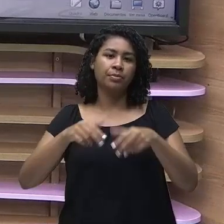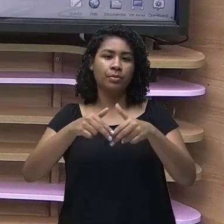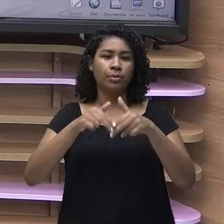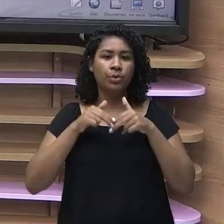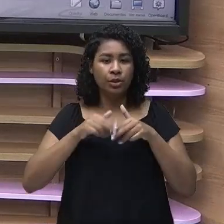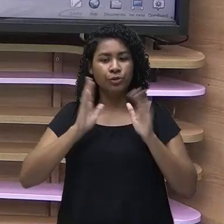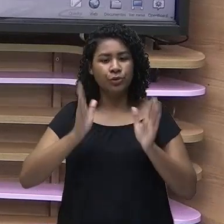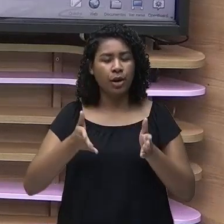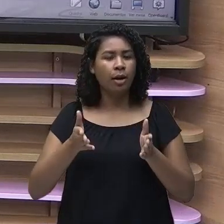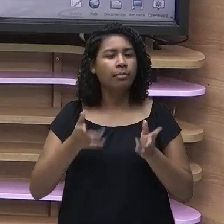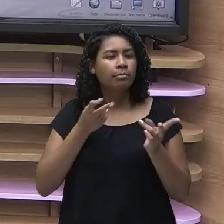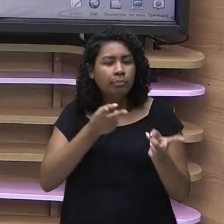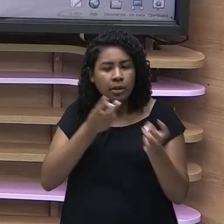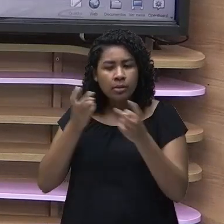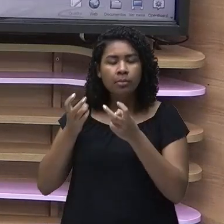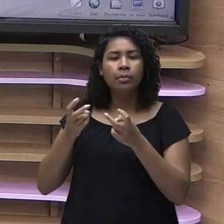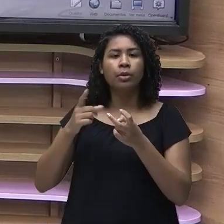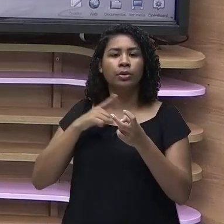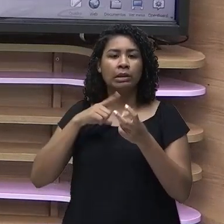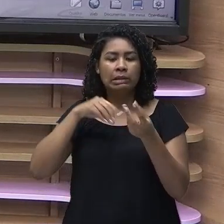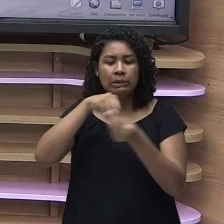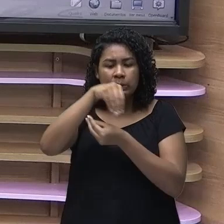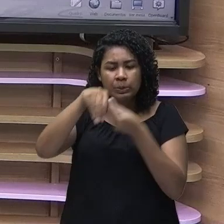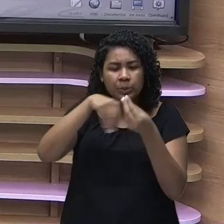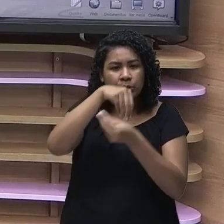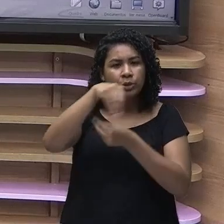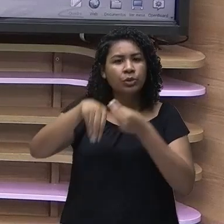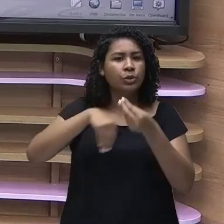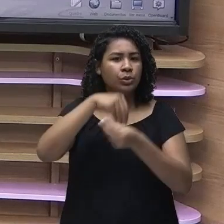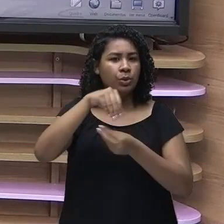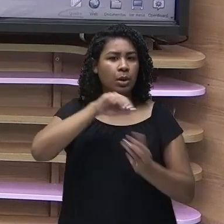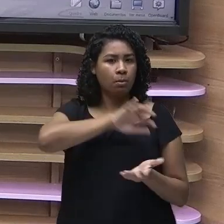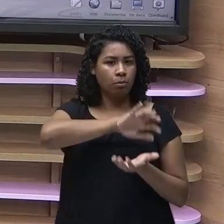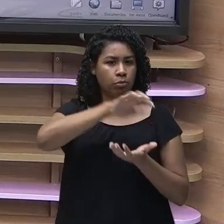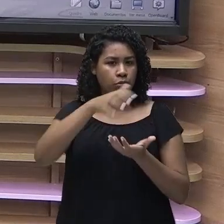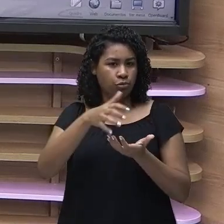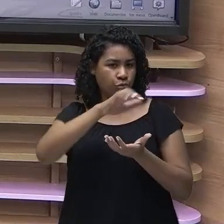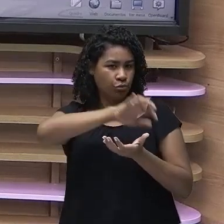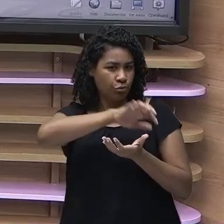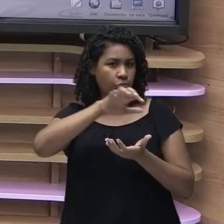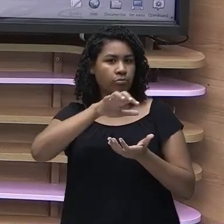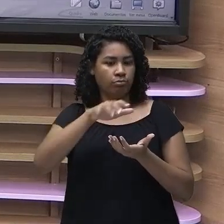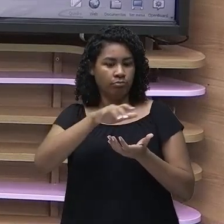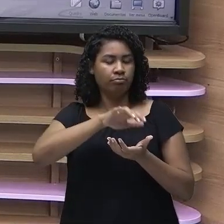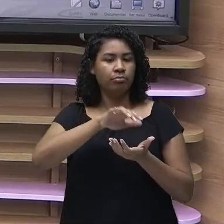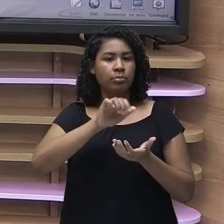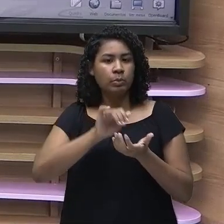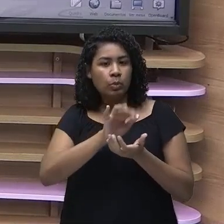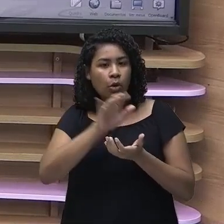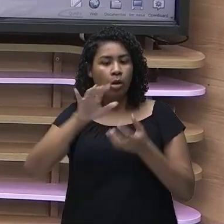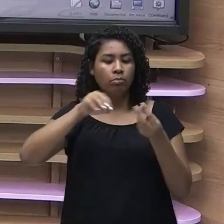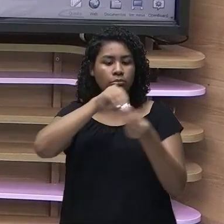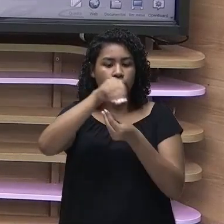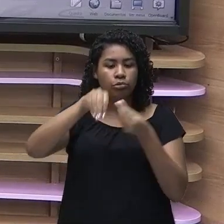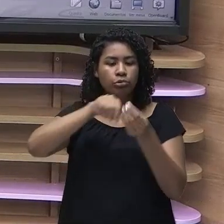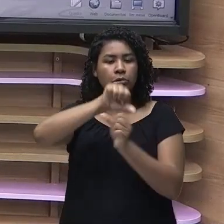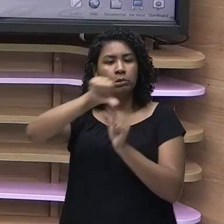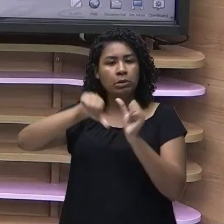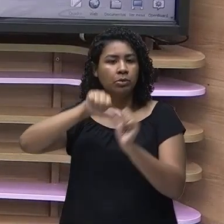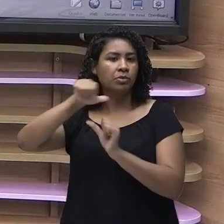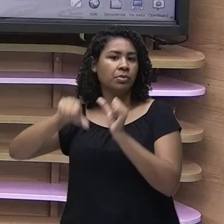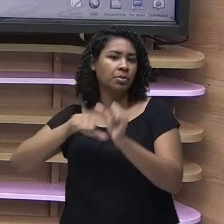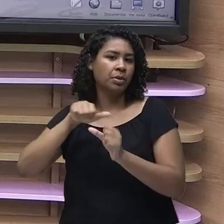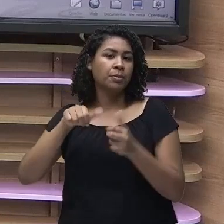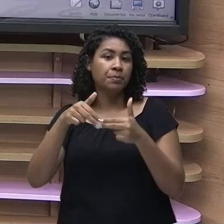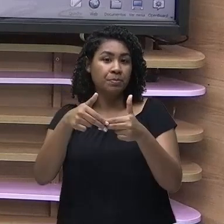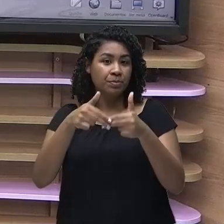foi observado que ele reagia ali com os ozônios da camada e transformava ali o ozônio em oxigênio e monóxido de